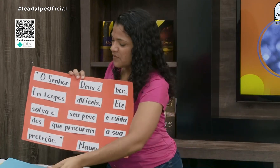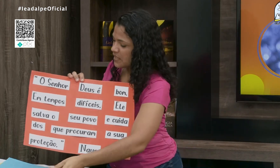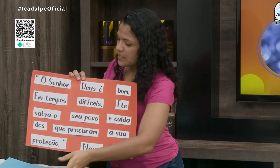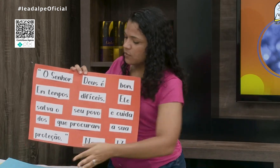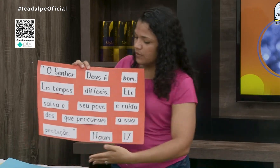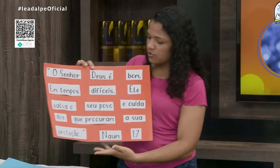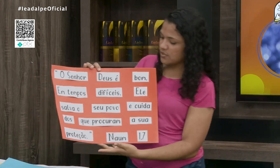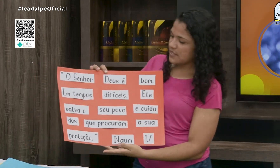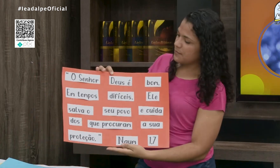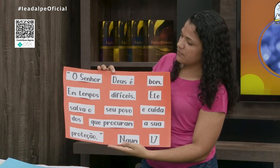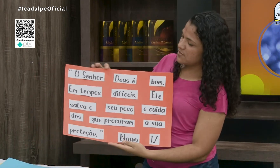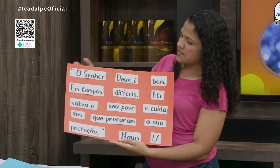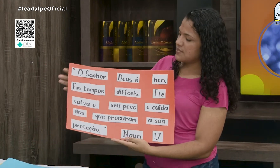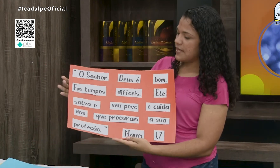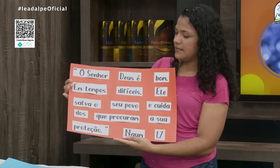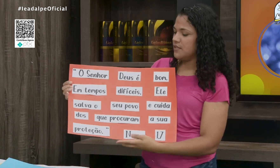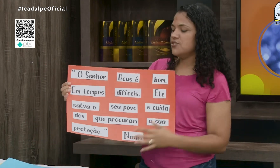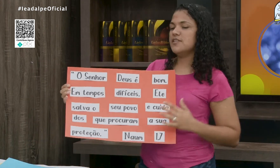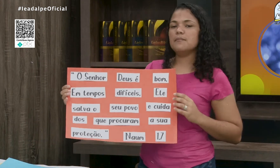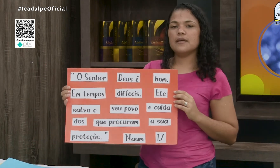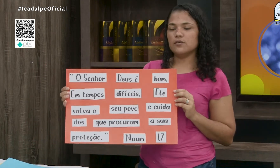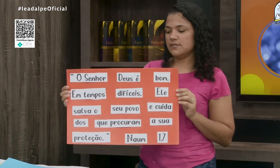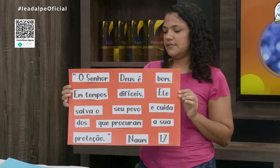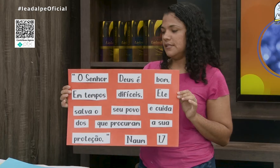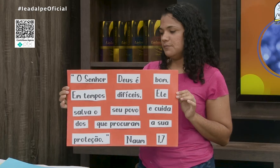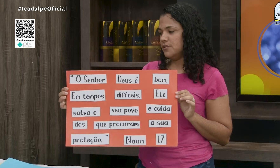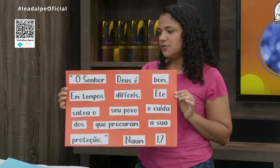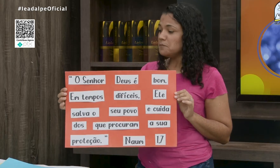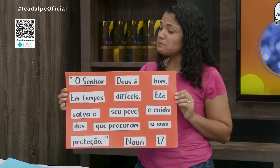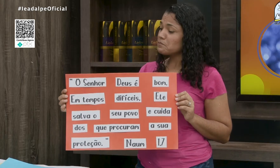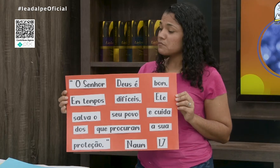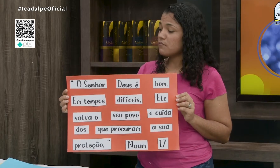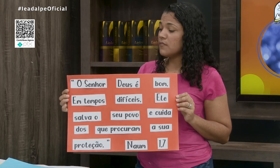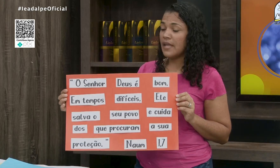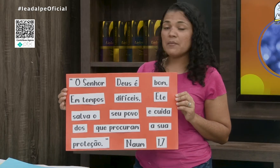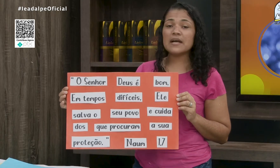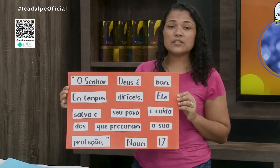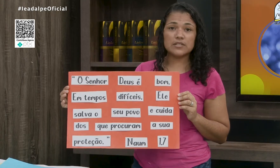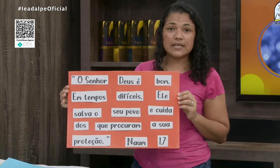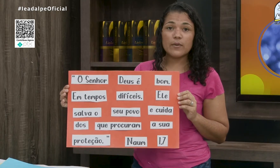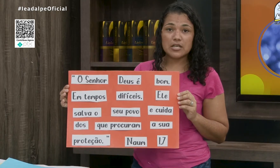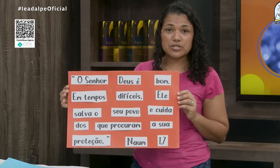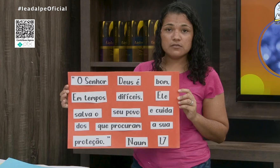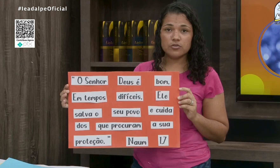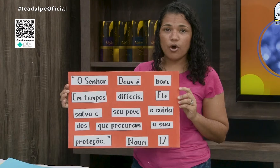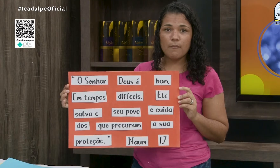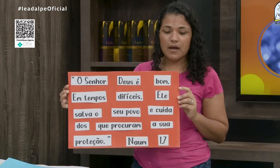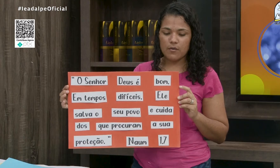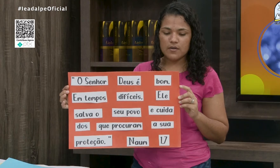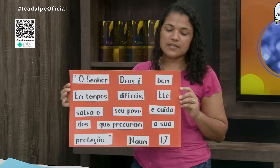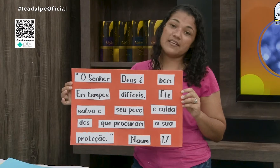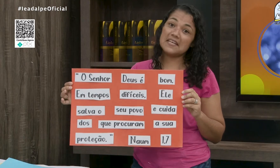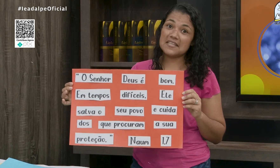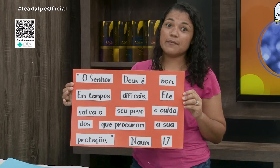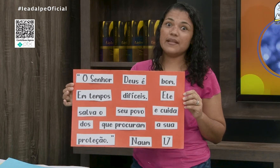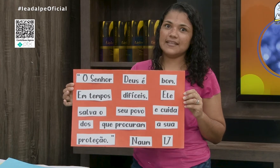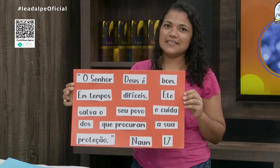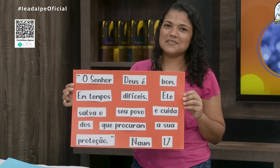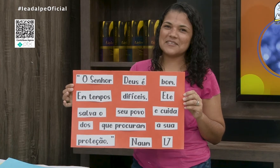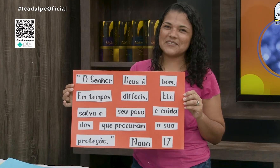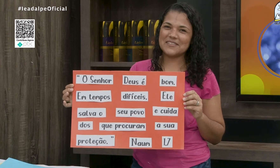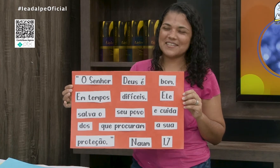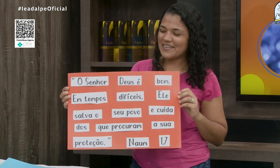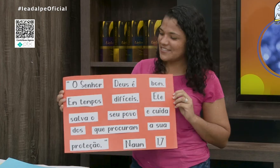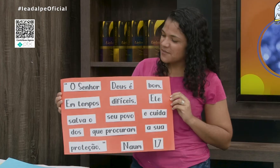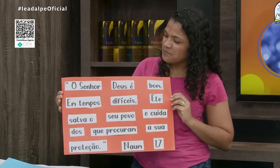né? Então, eu trouxe aqui para vocês esse cartaz também, ó, simples. É uma cartolina guache, normal. Na verdade, aqui tem a